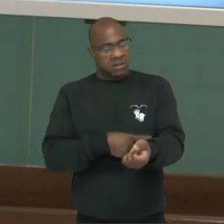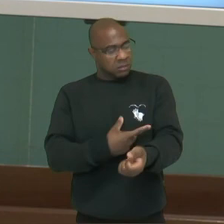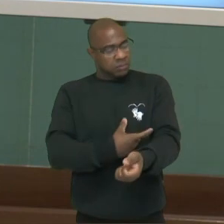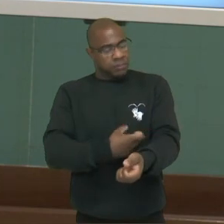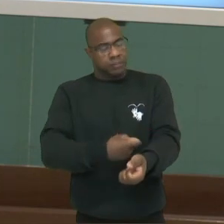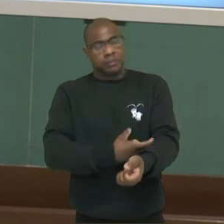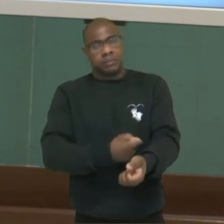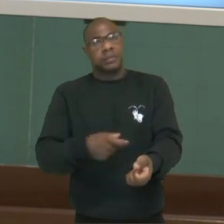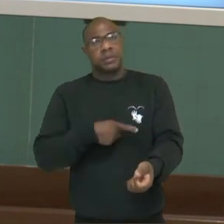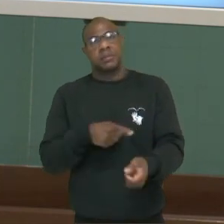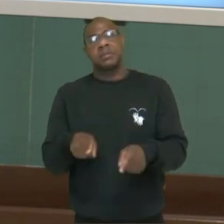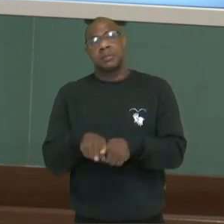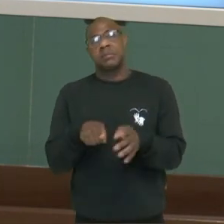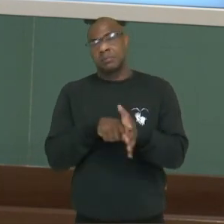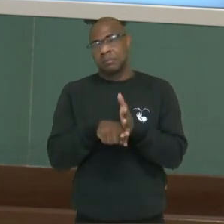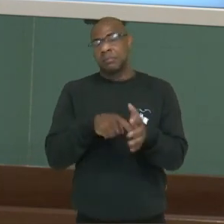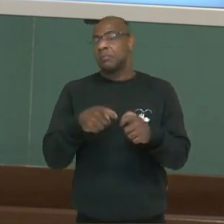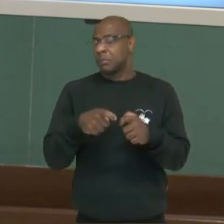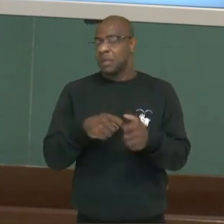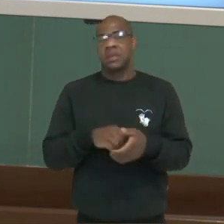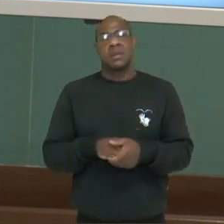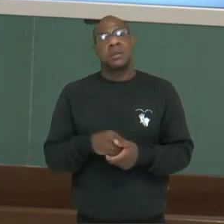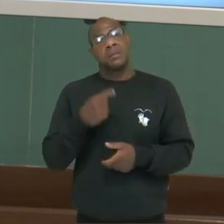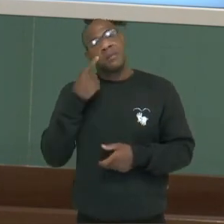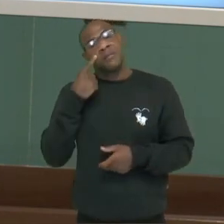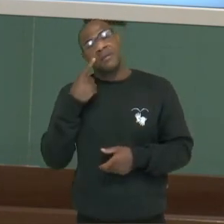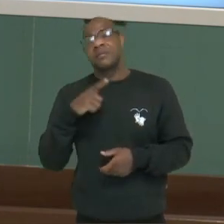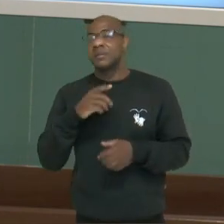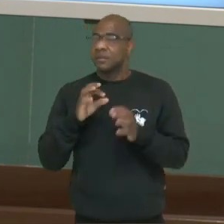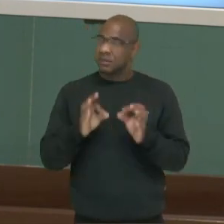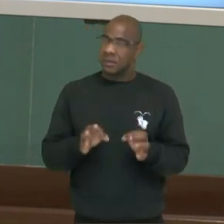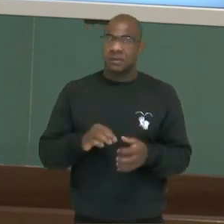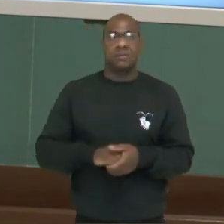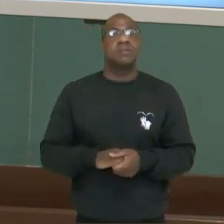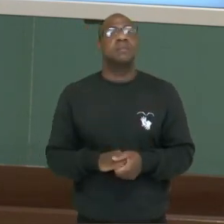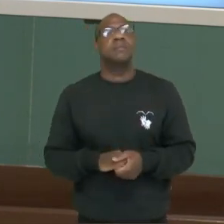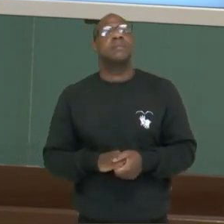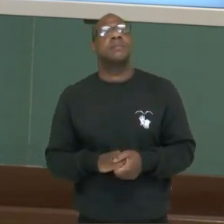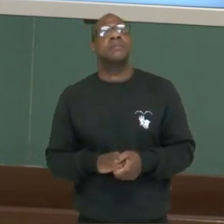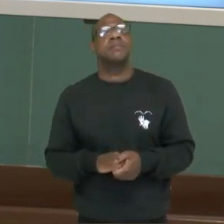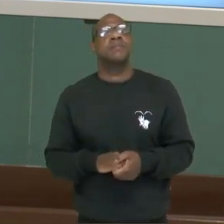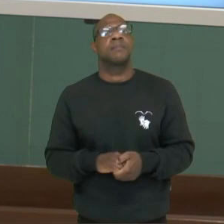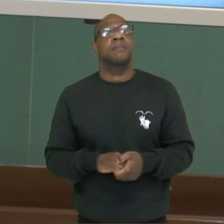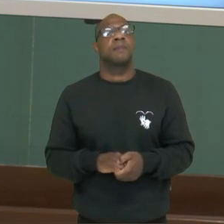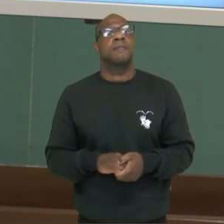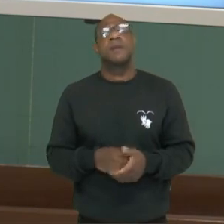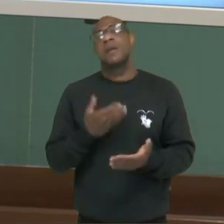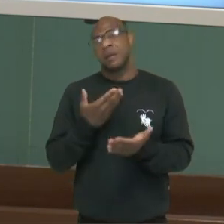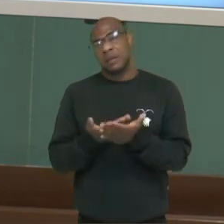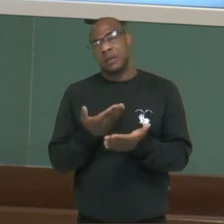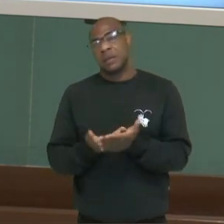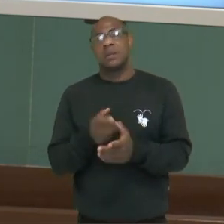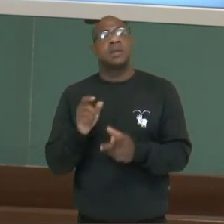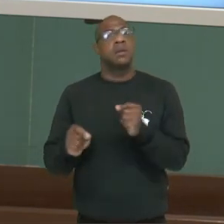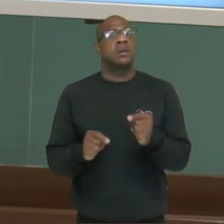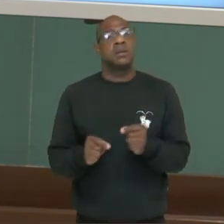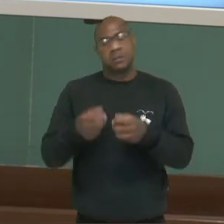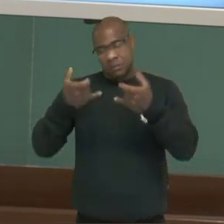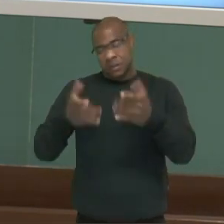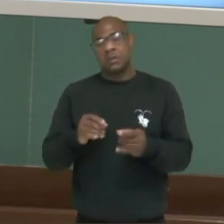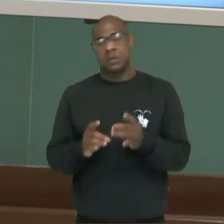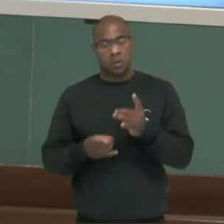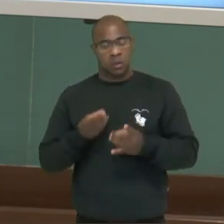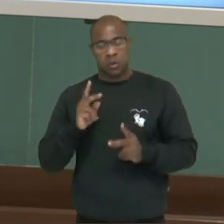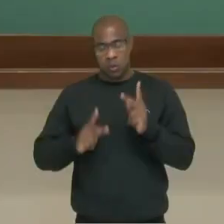vão procurar esse hormônio no sangue. Nessa aula, nós conhecemos os hormônios